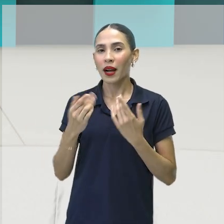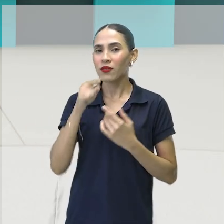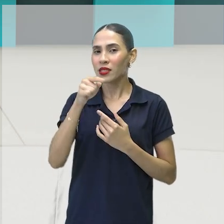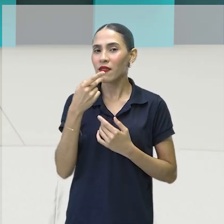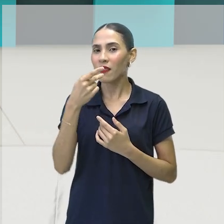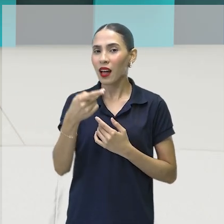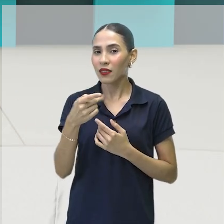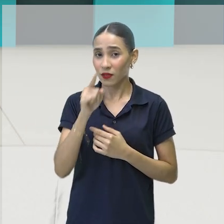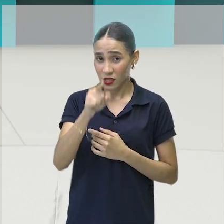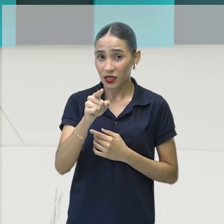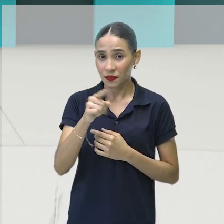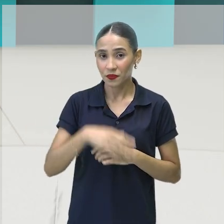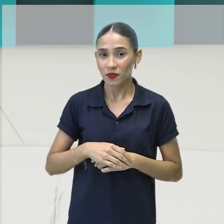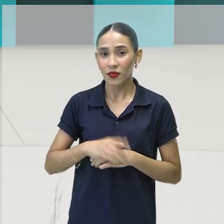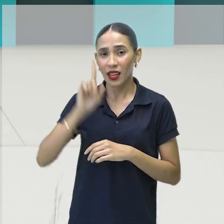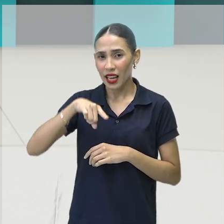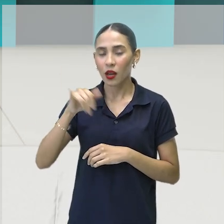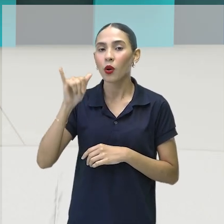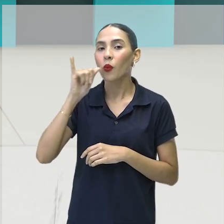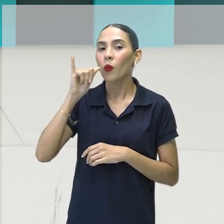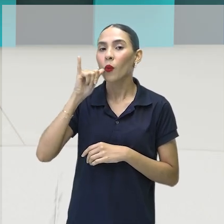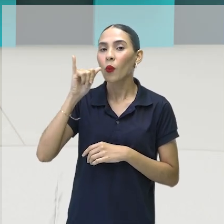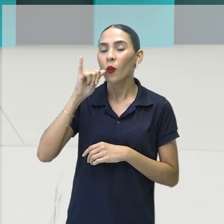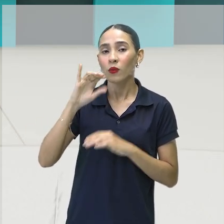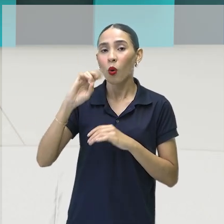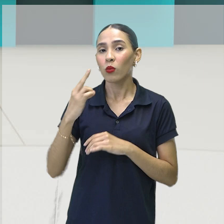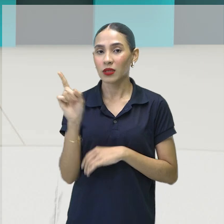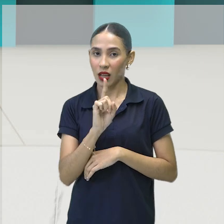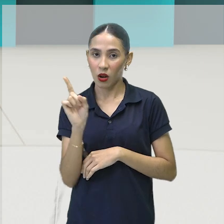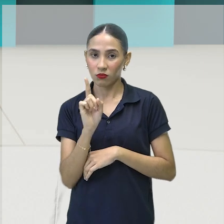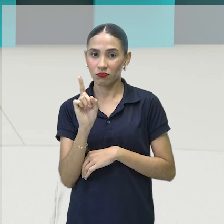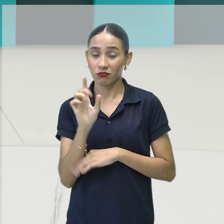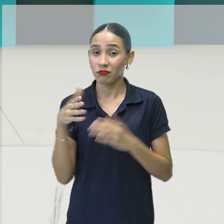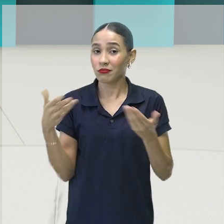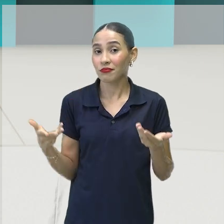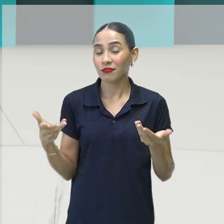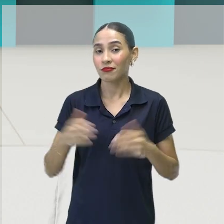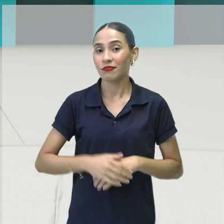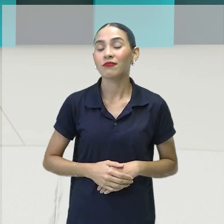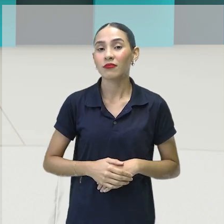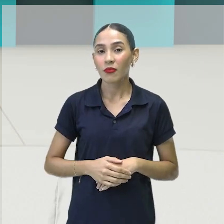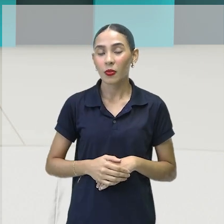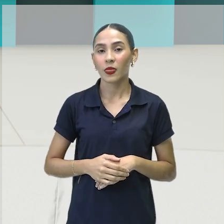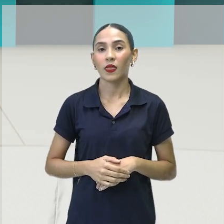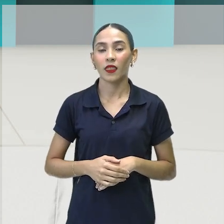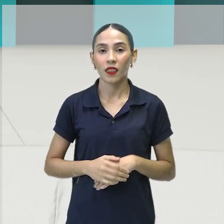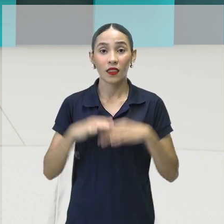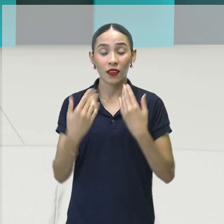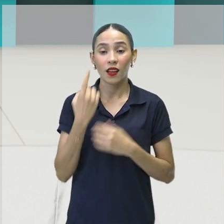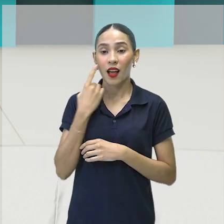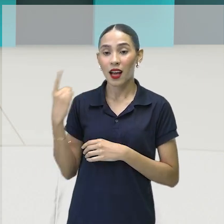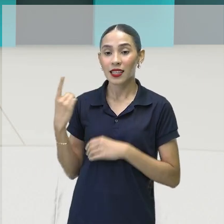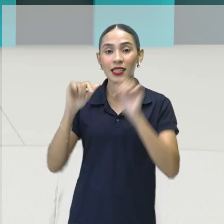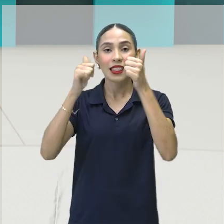diz, para você, é ou não é um cachimbo? Então, na verdade,